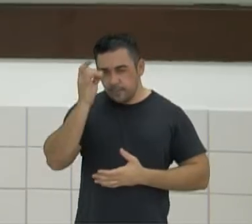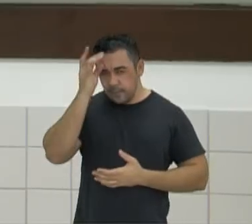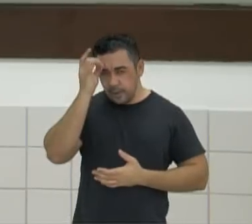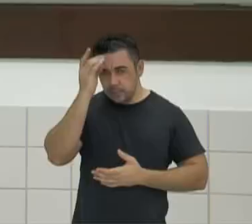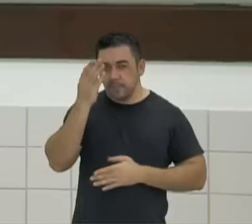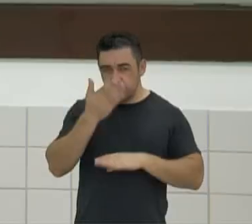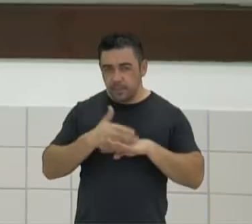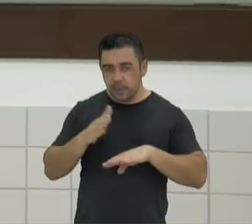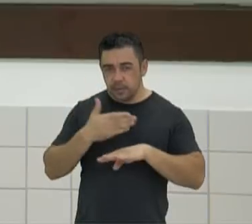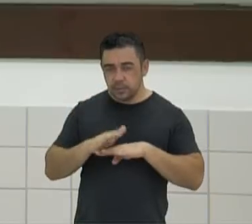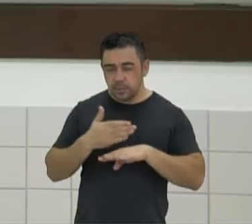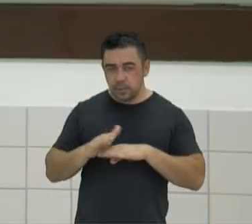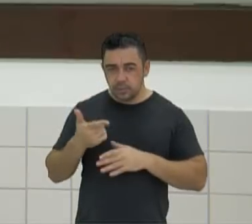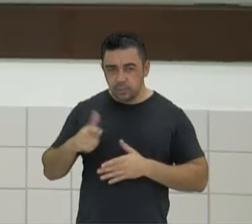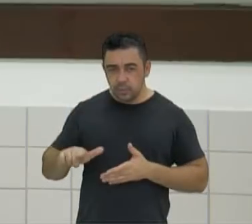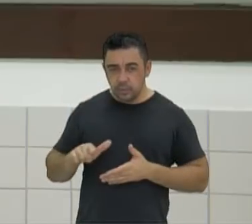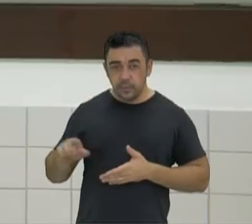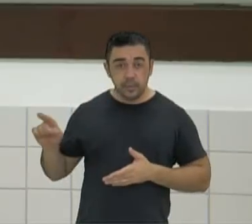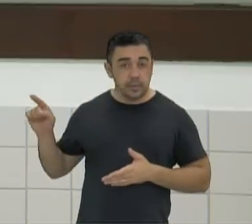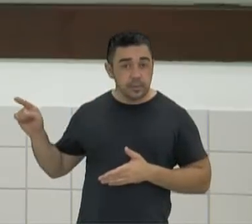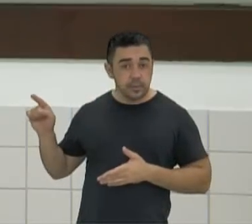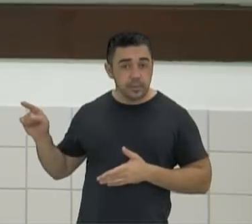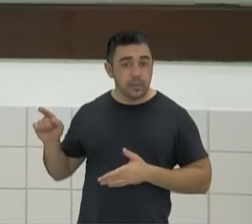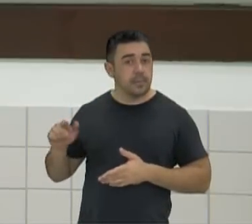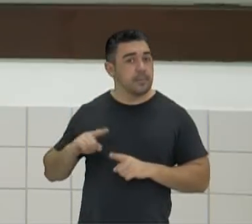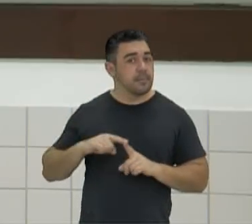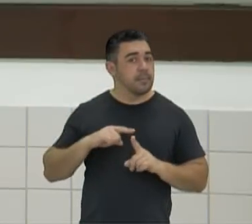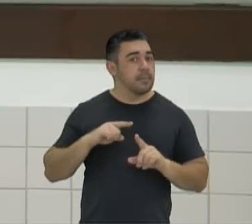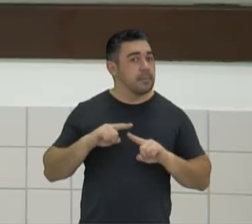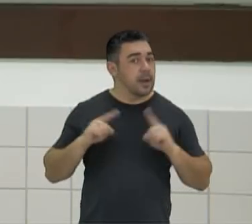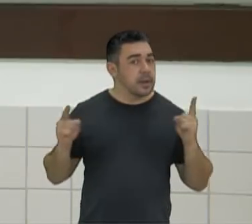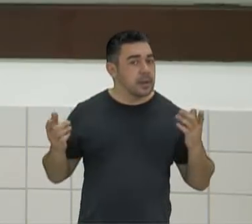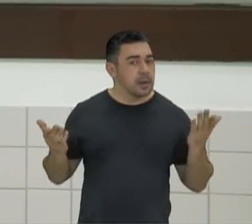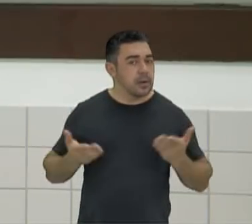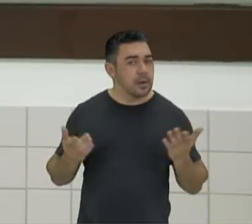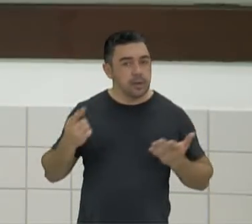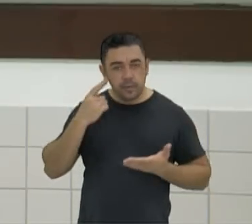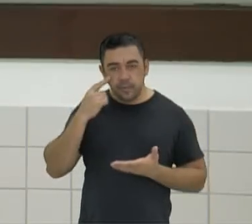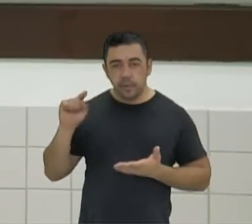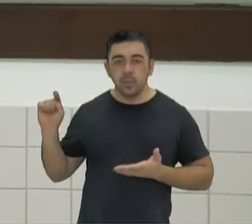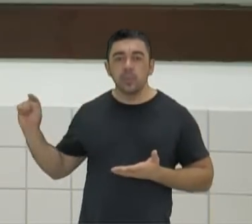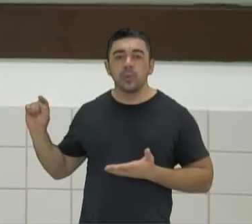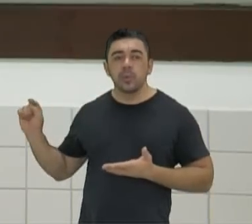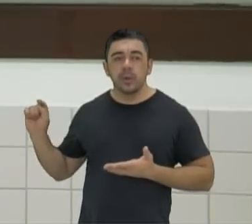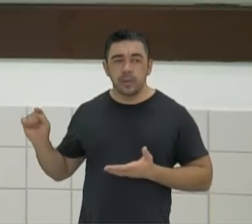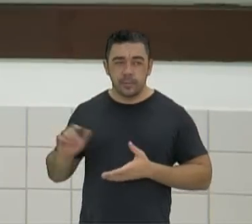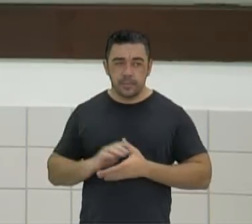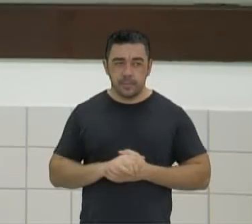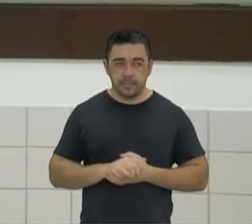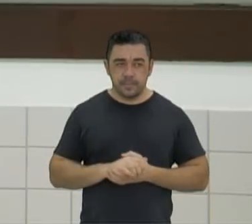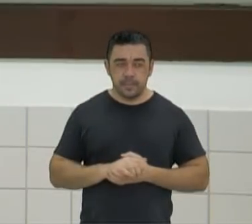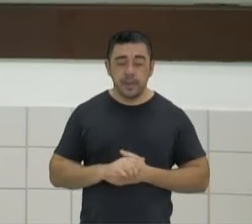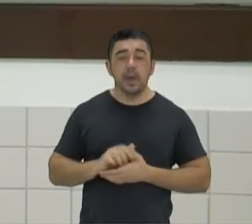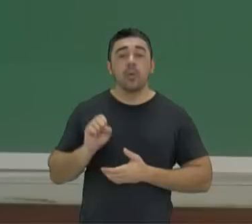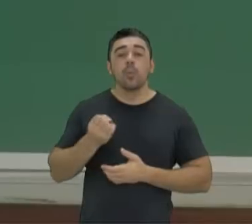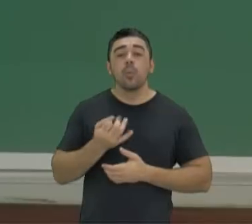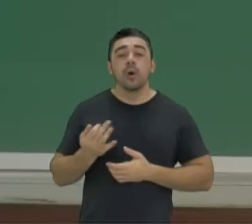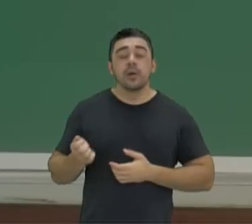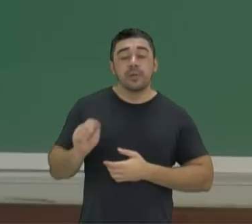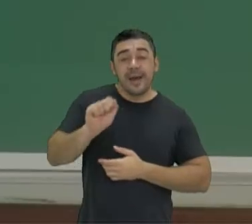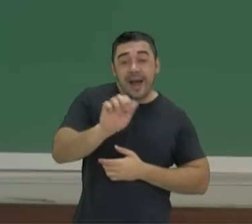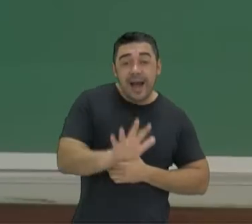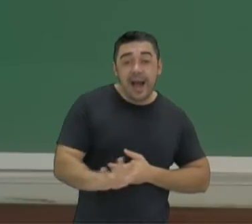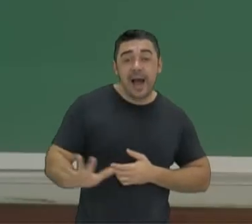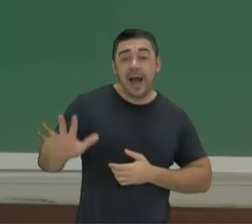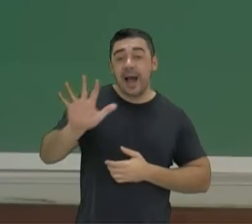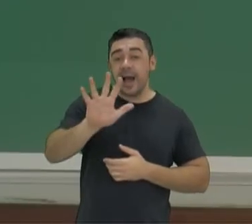praticar mais um pouquinho? Mas antes de praticar mais um pouquinho, a gente vai lembrar do quê? Área do